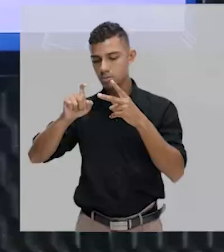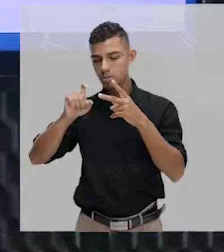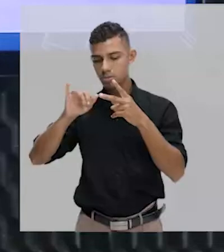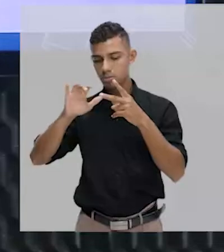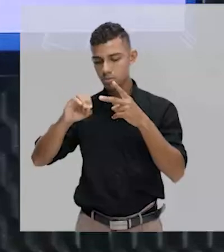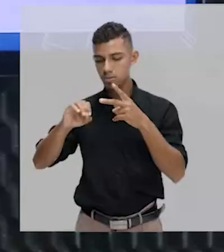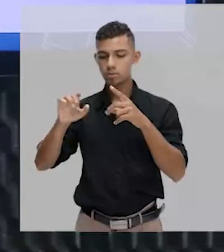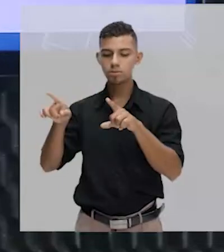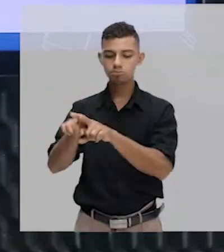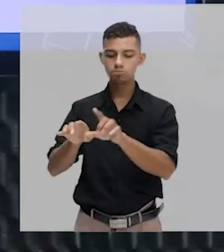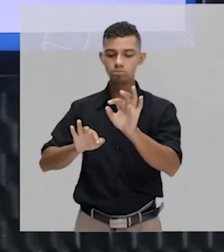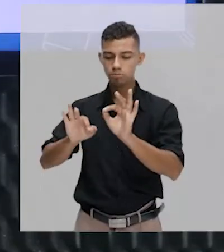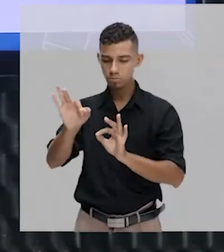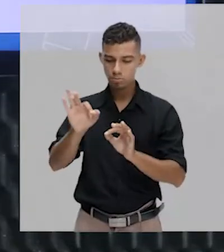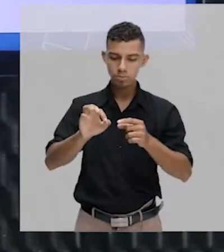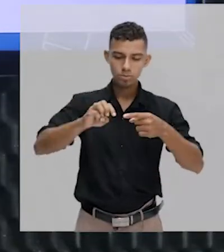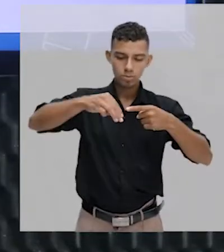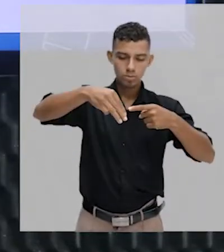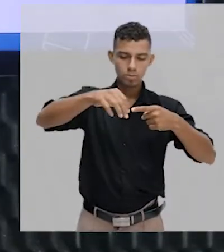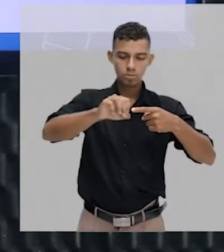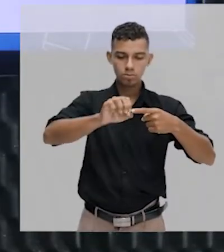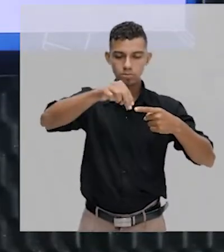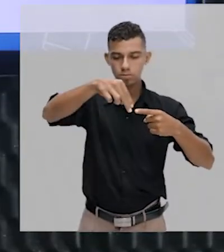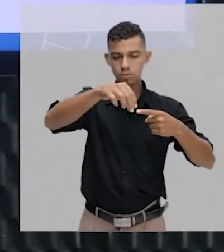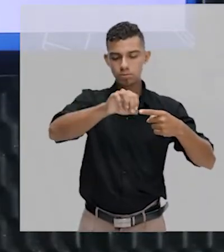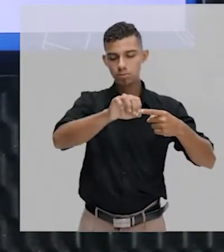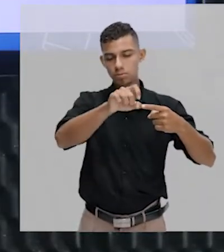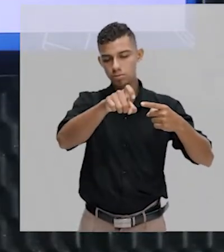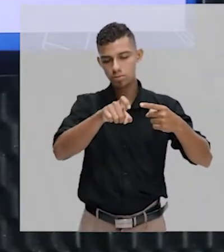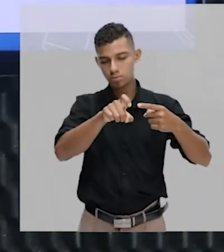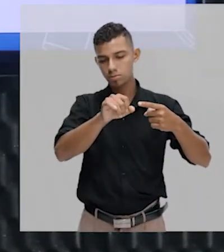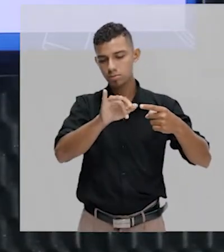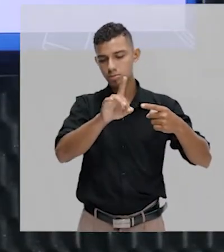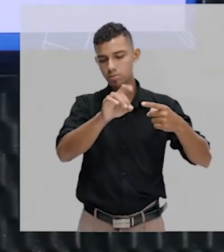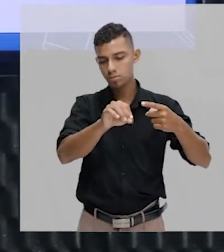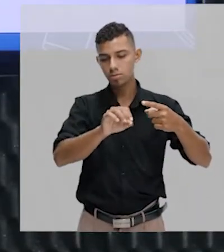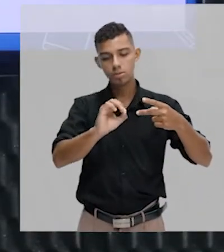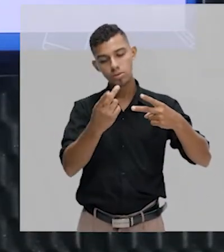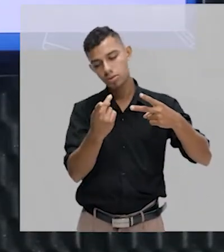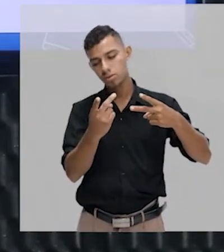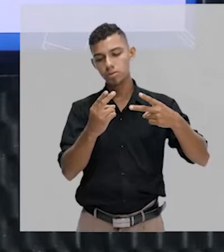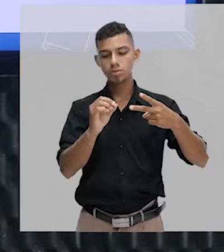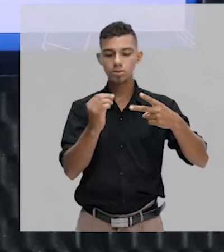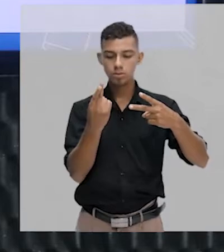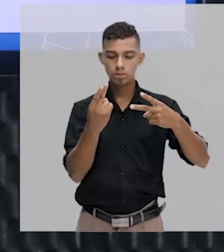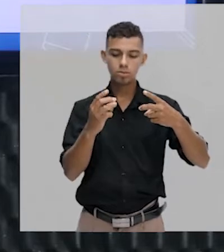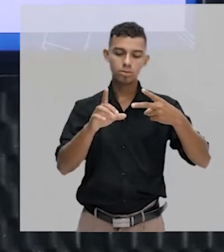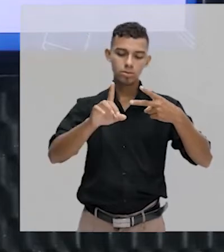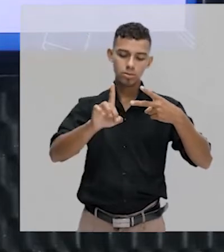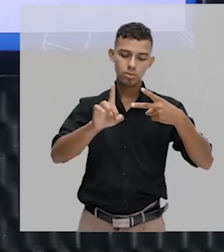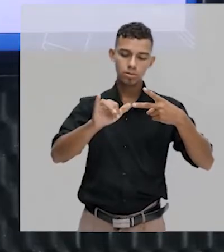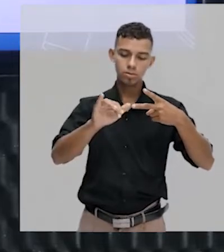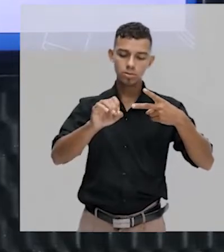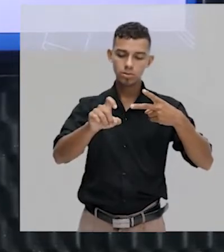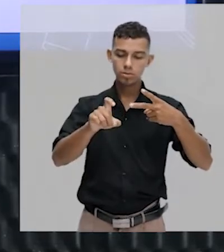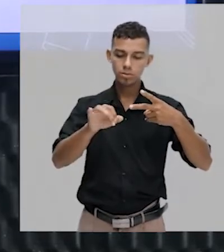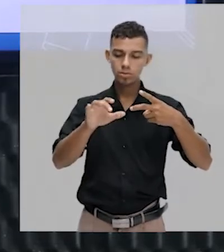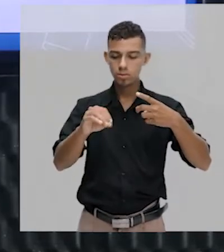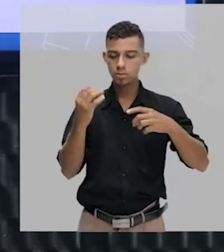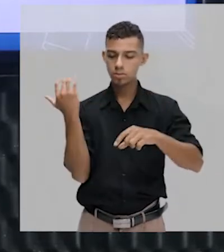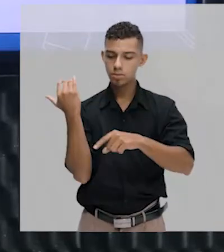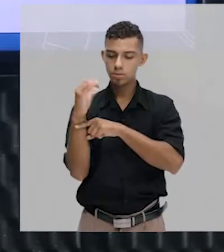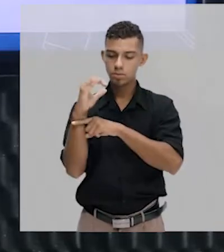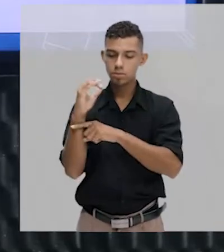ou então o dióxido de carbono, né? John Dalton descobriu que, ao fixar-se